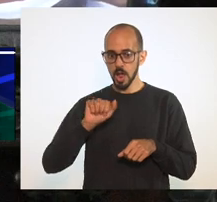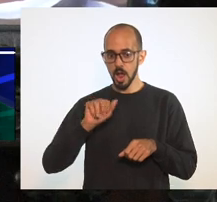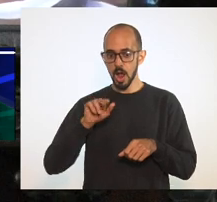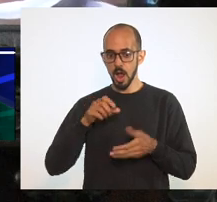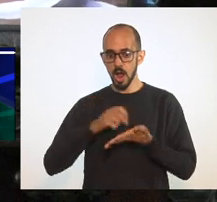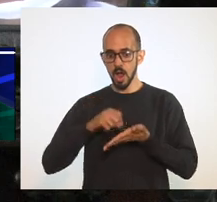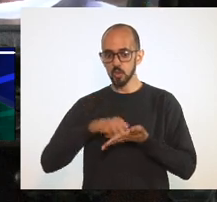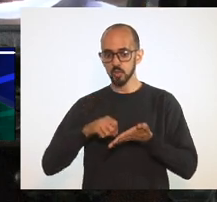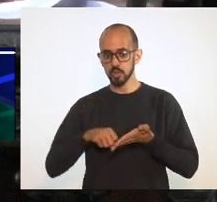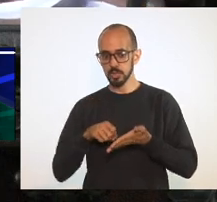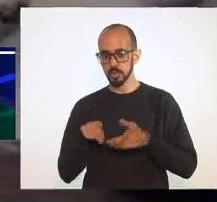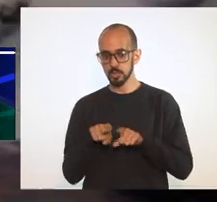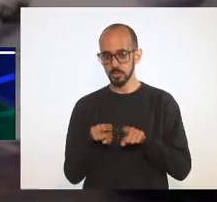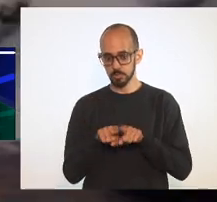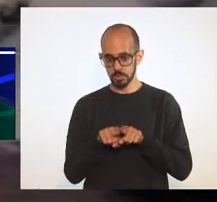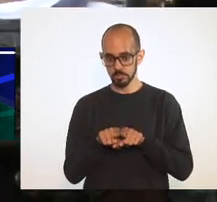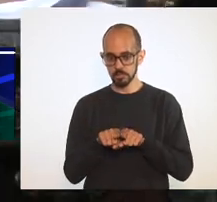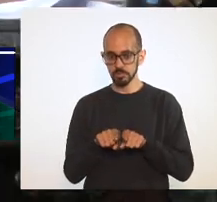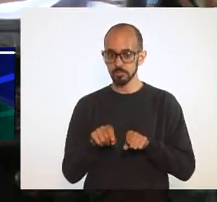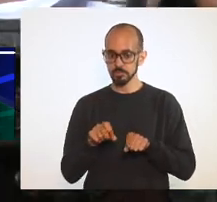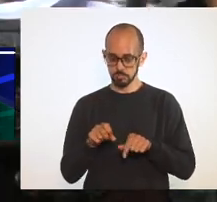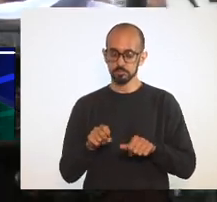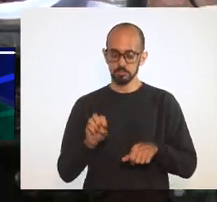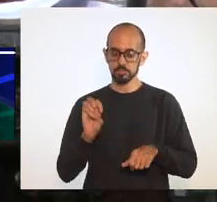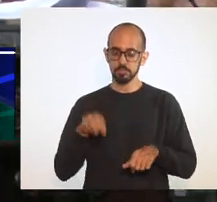3489. Aberto. Tá ok.